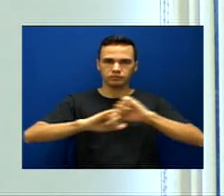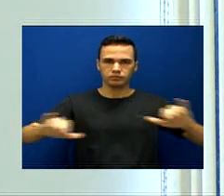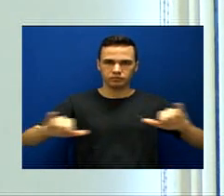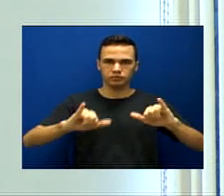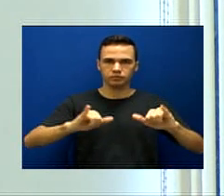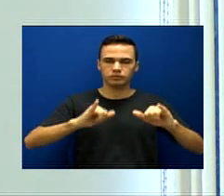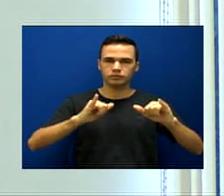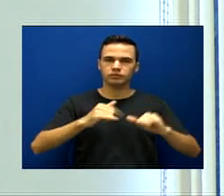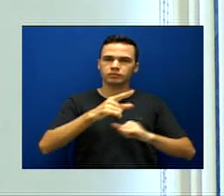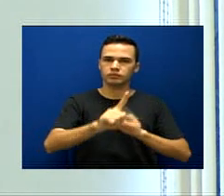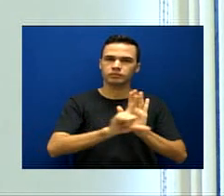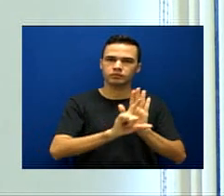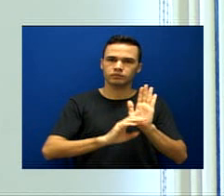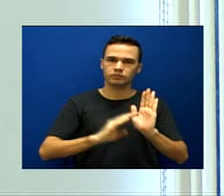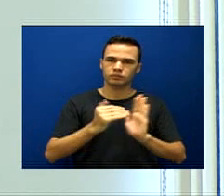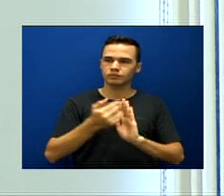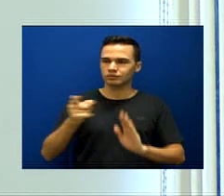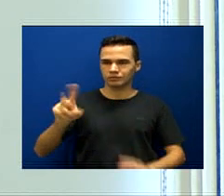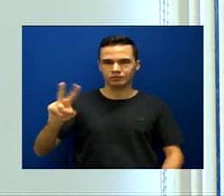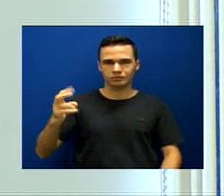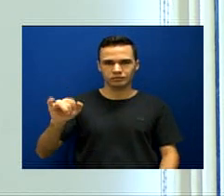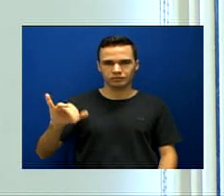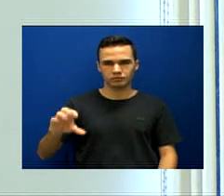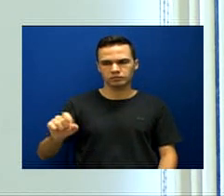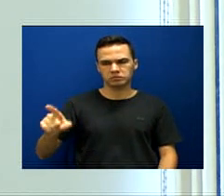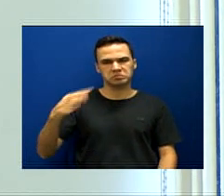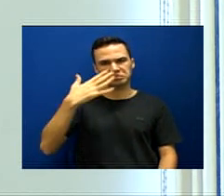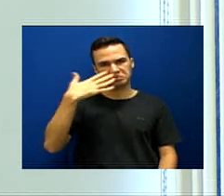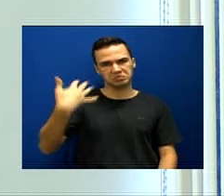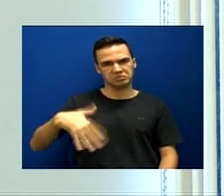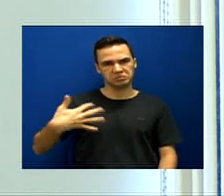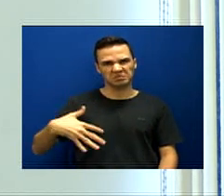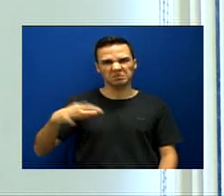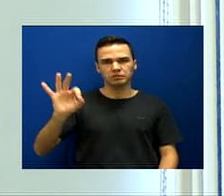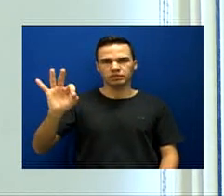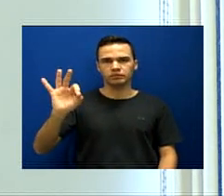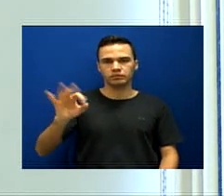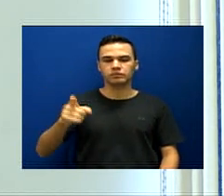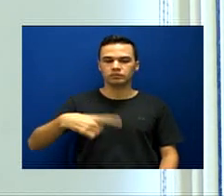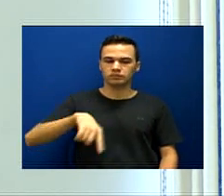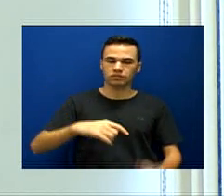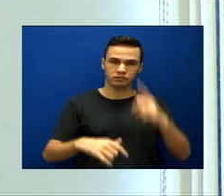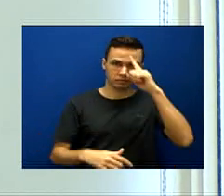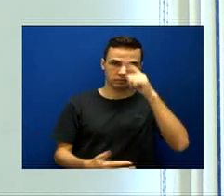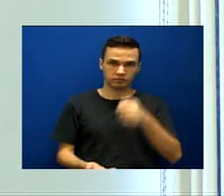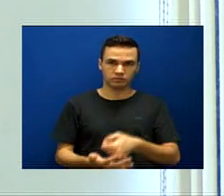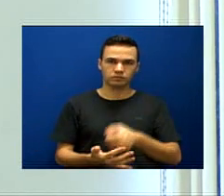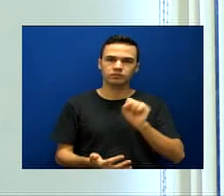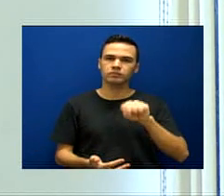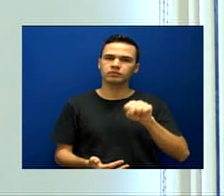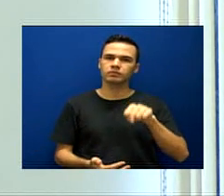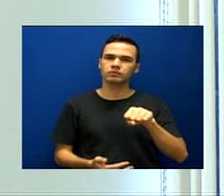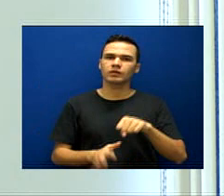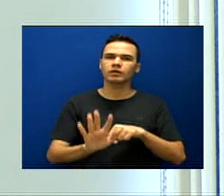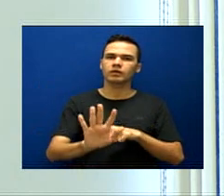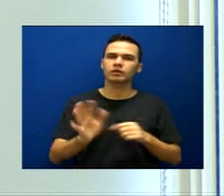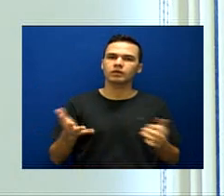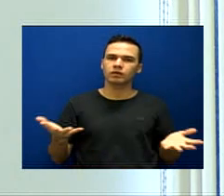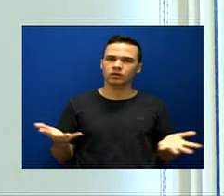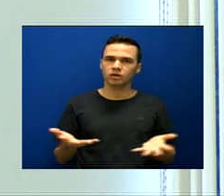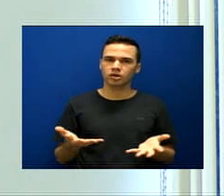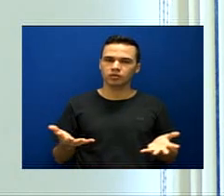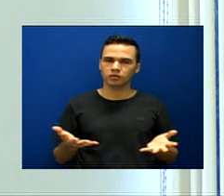valiosa emenda que o colega Hélio Brasileiro fez. Colocamos o voto sim. Agora, senhor presidente, aqui nós